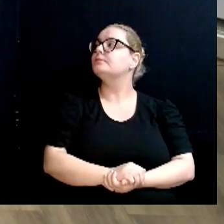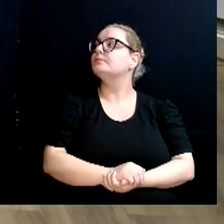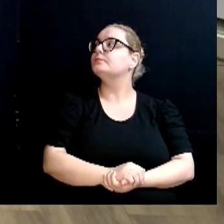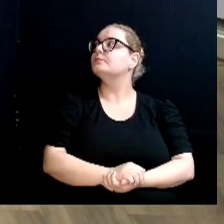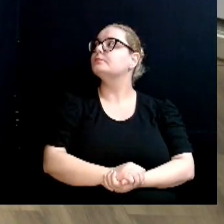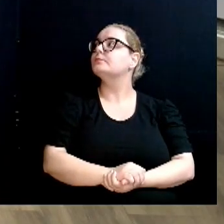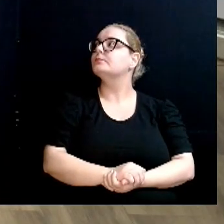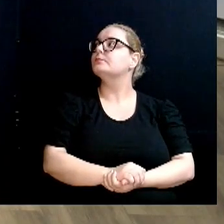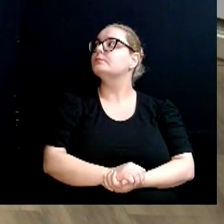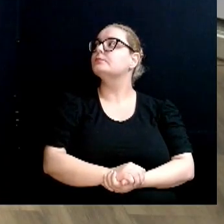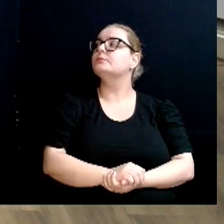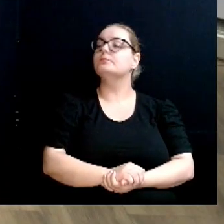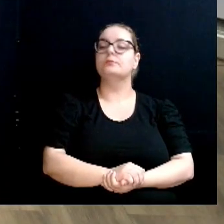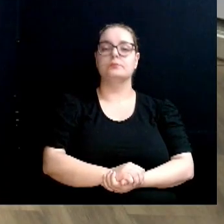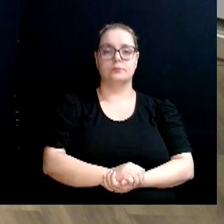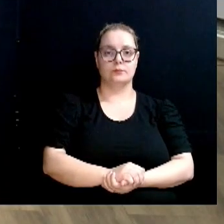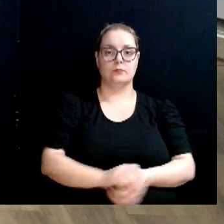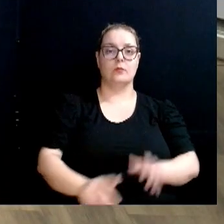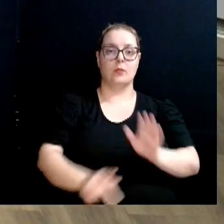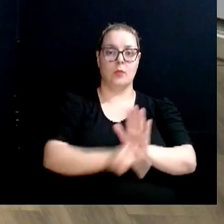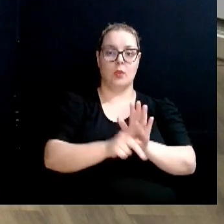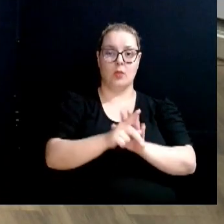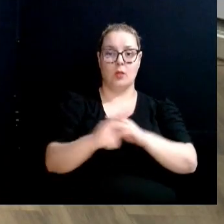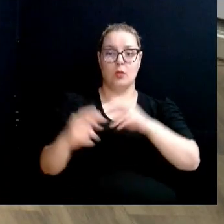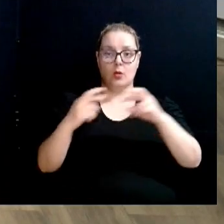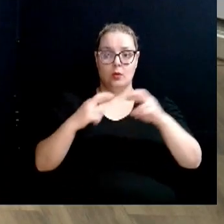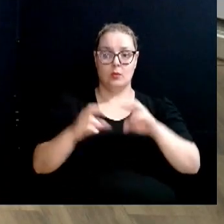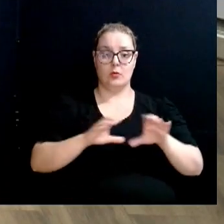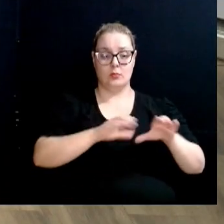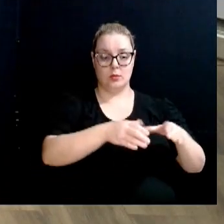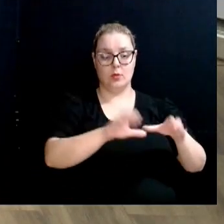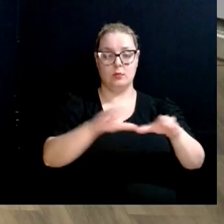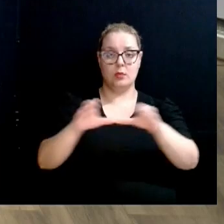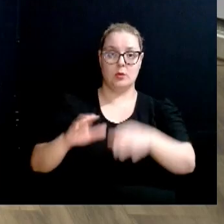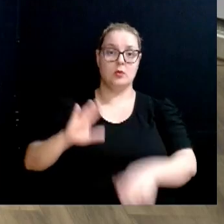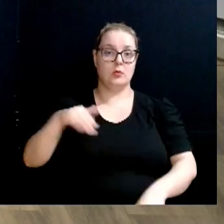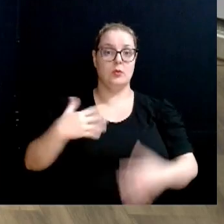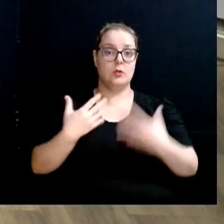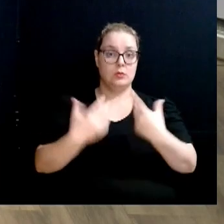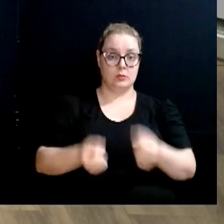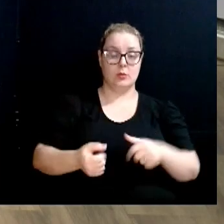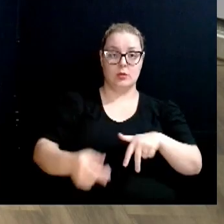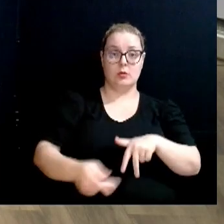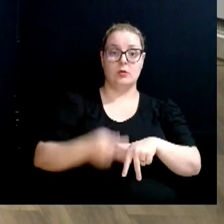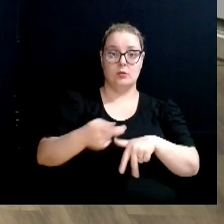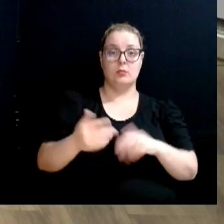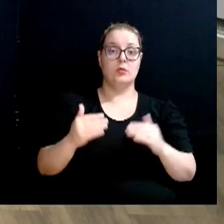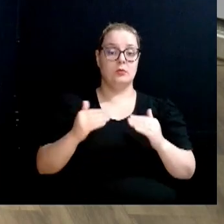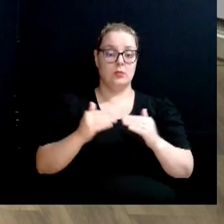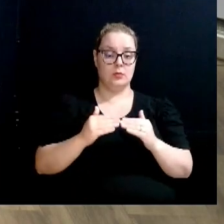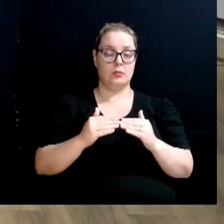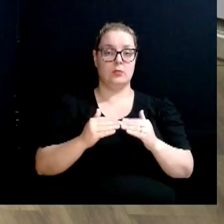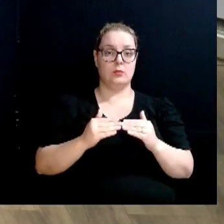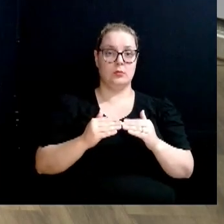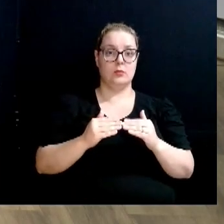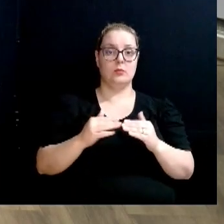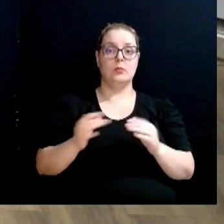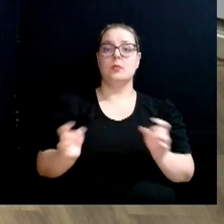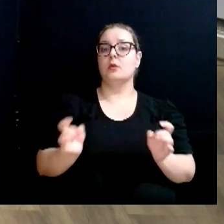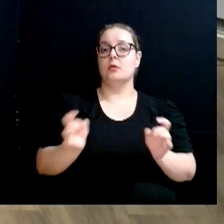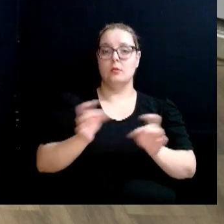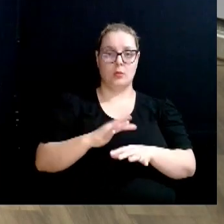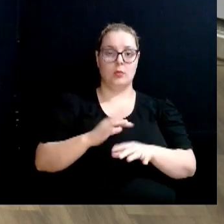Os projetos analisados pelas comissões, quando recebem pareceres favoráveis, eles estão aptos para ir